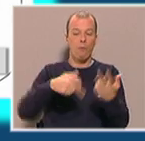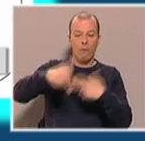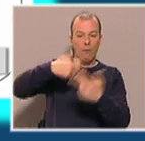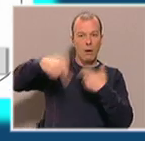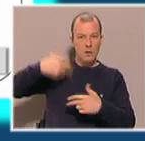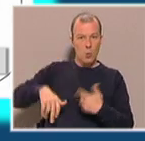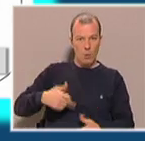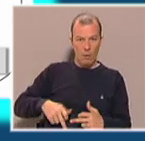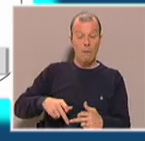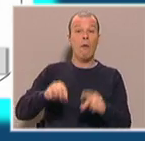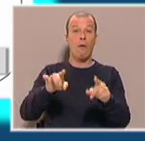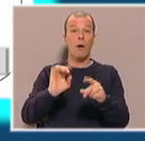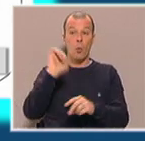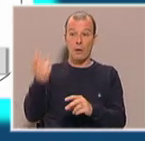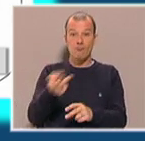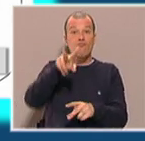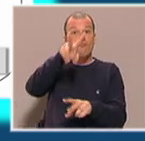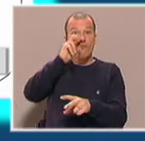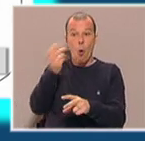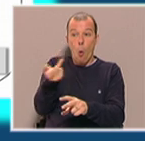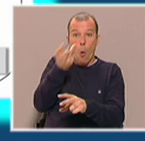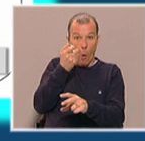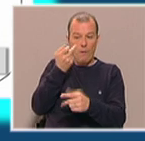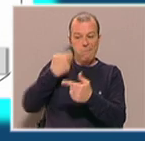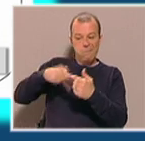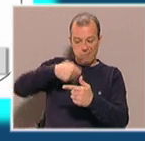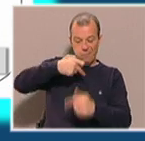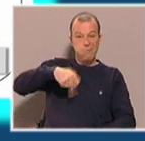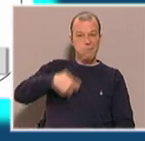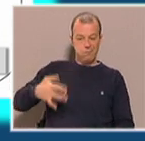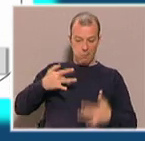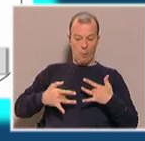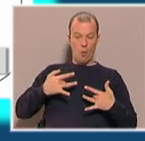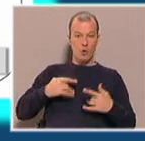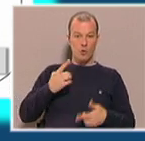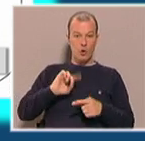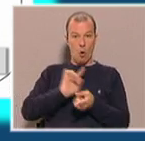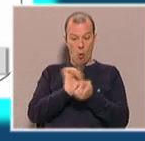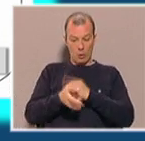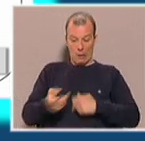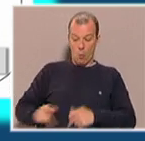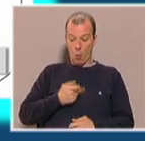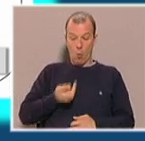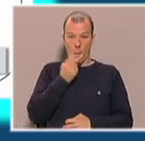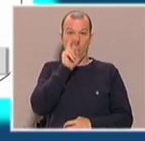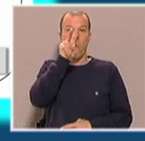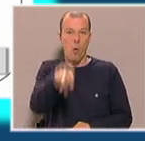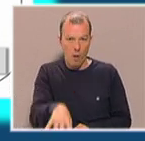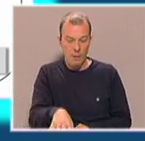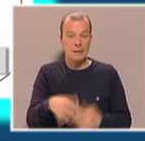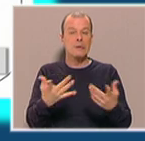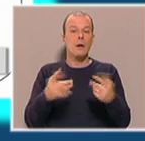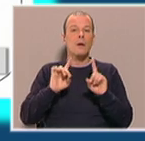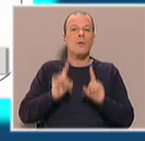desde que o ar entra no nosso nariz até que chega aos nossos pulmões e depois faz o percurso inverso. Vamos então